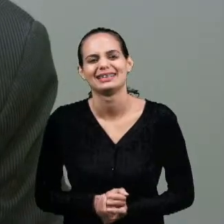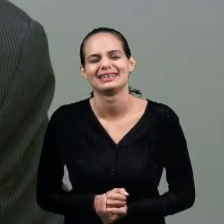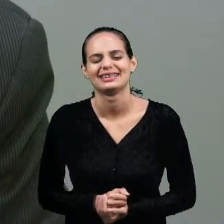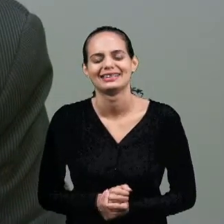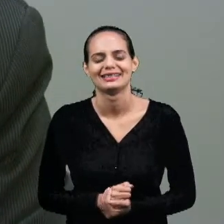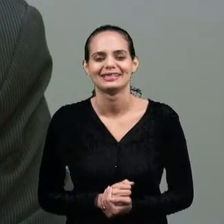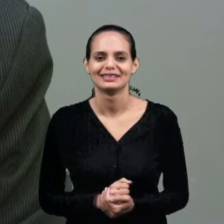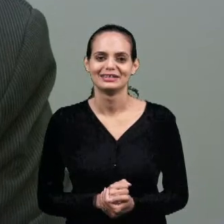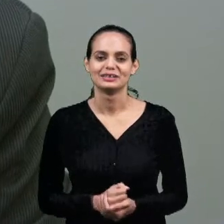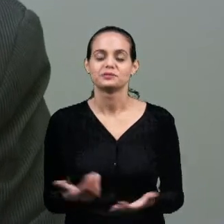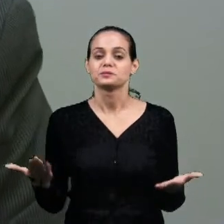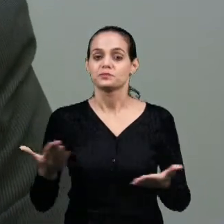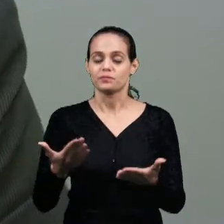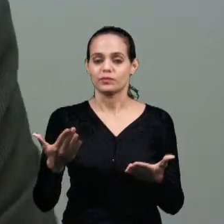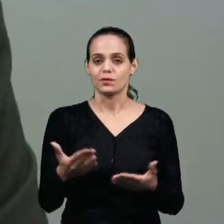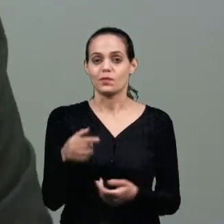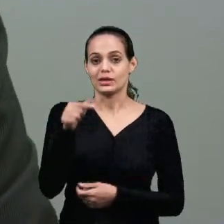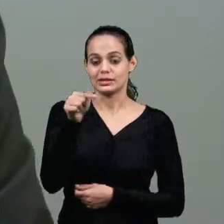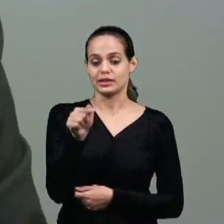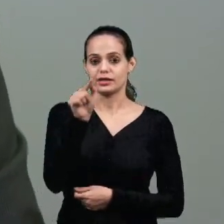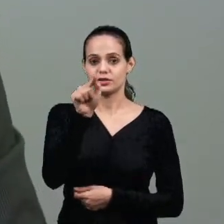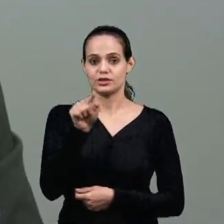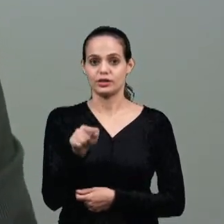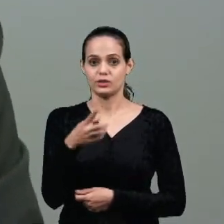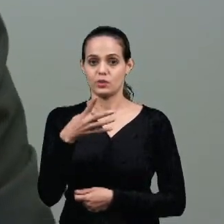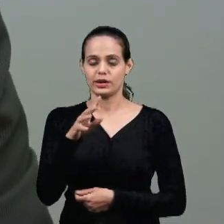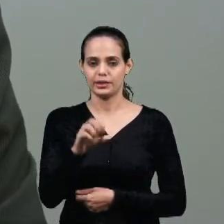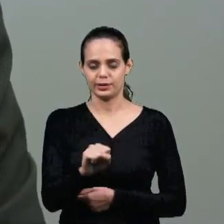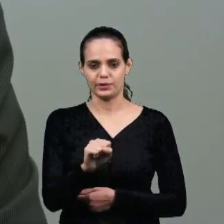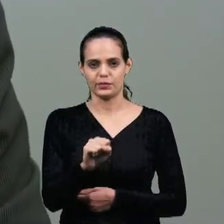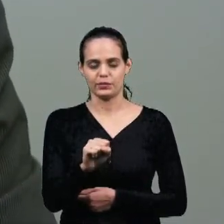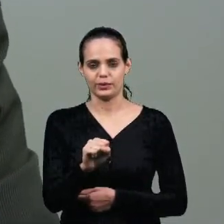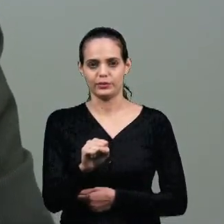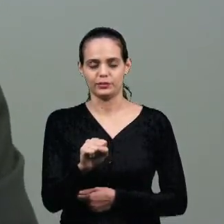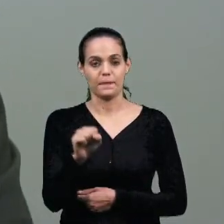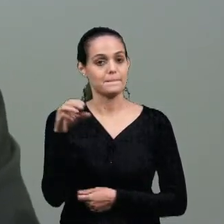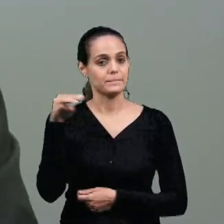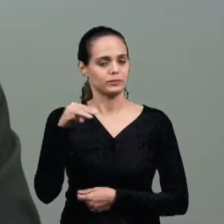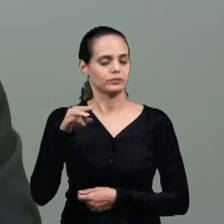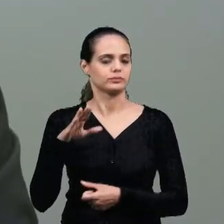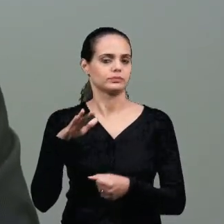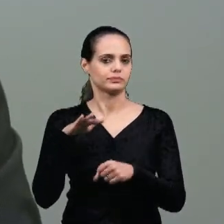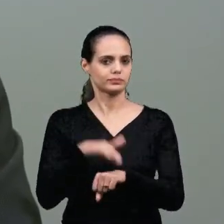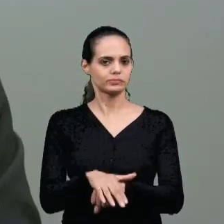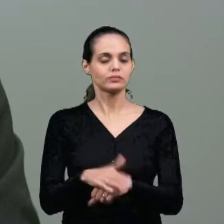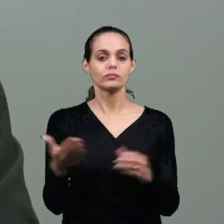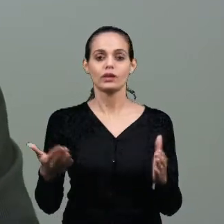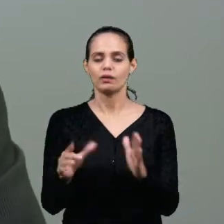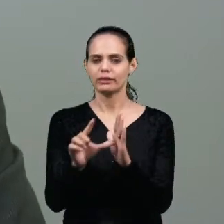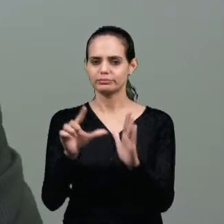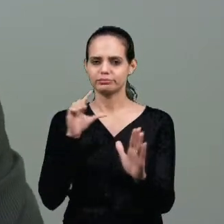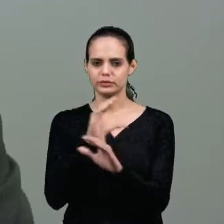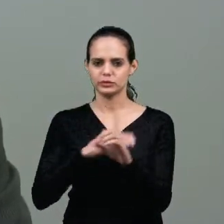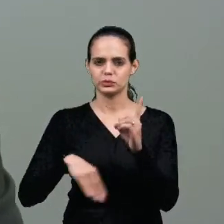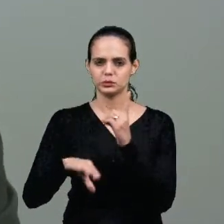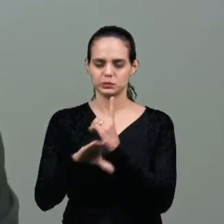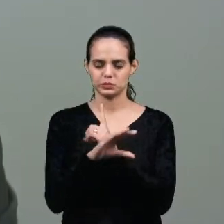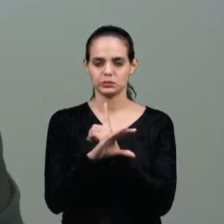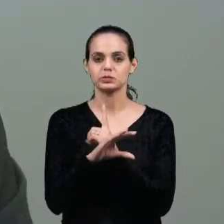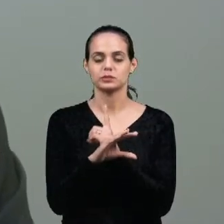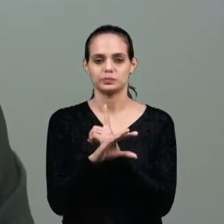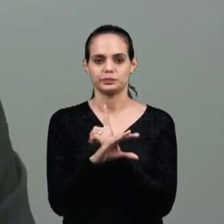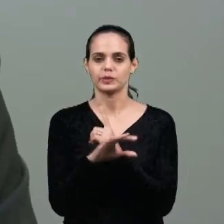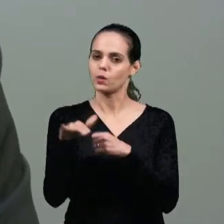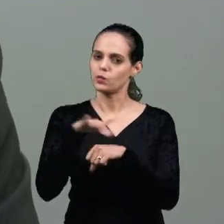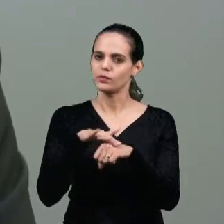Agora 7h mais 48. Estamos aqui no pré-culto, esse momento que antecede ao culto, né? Estamos aqui conversando com o pastor